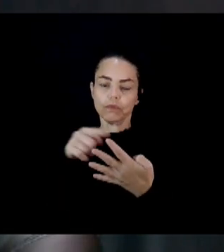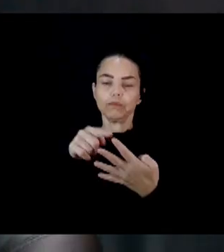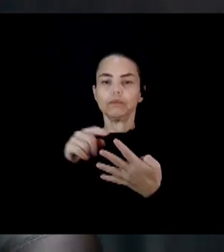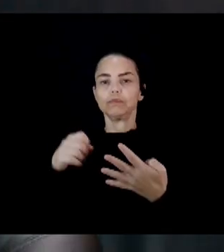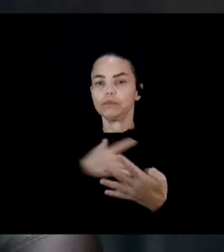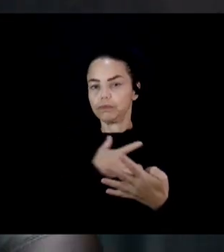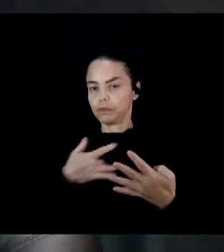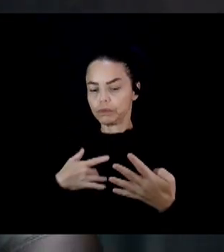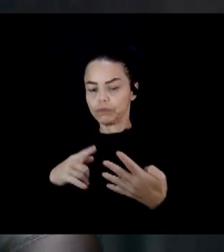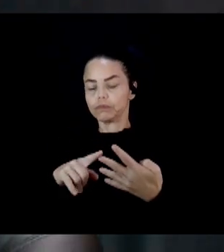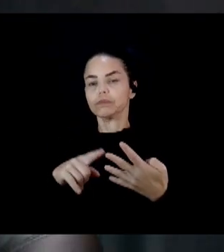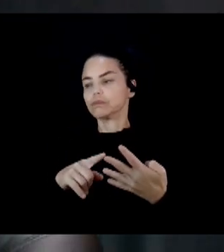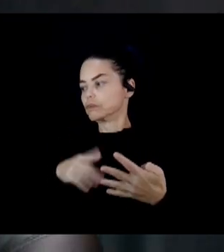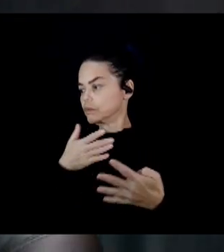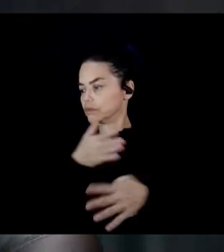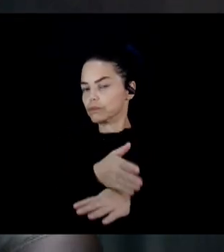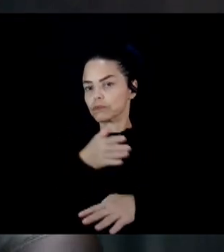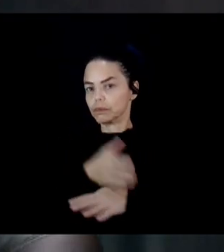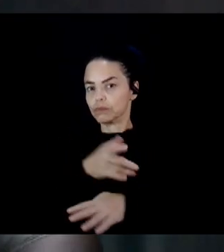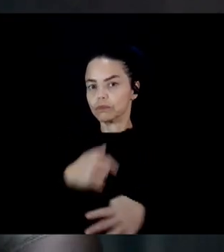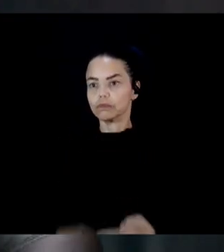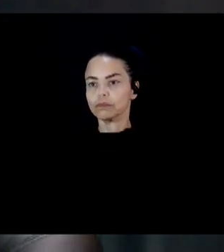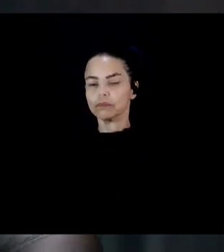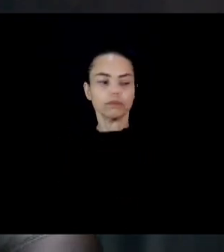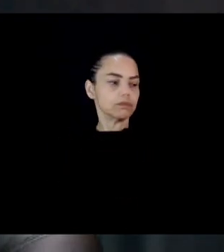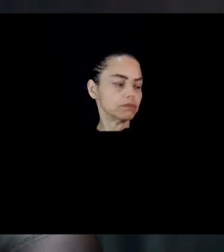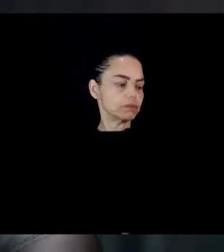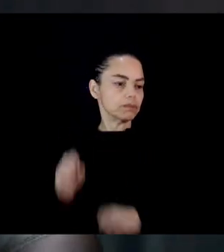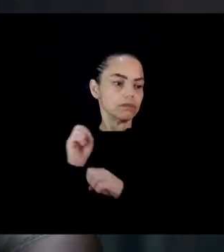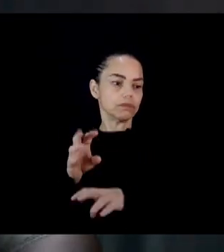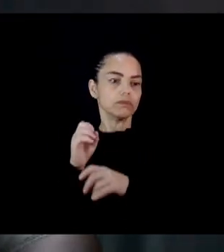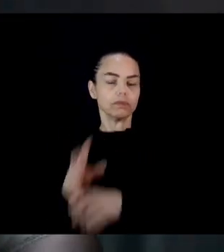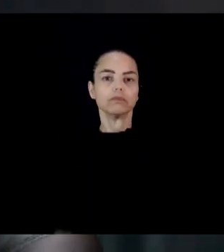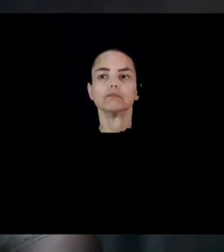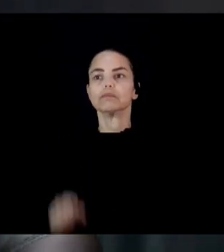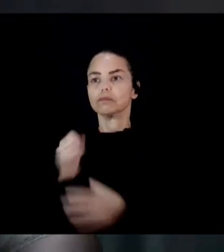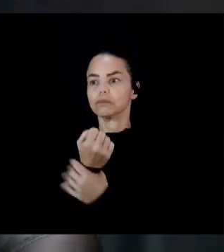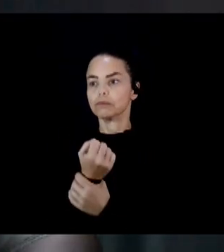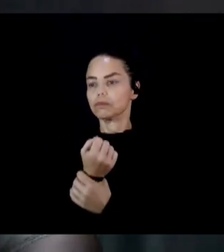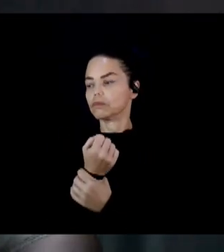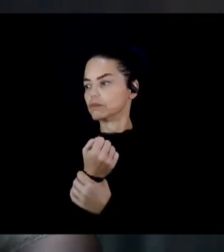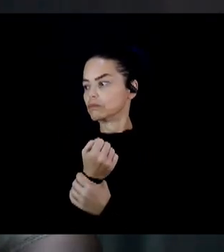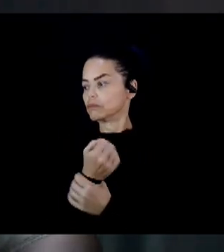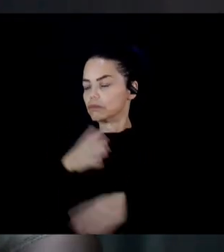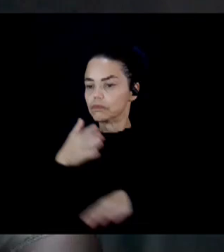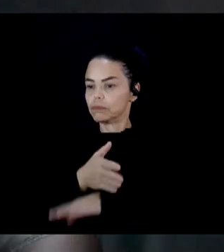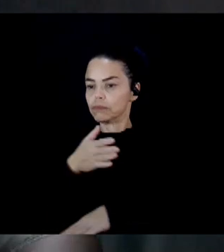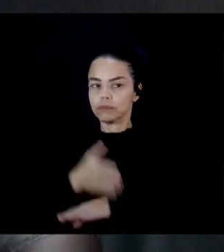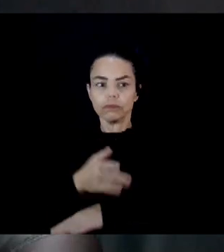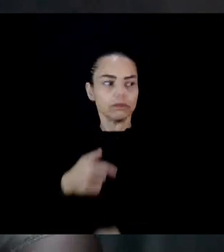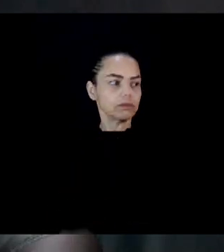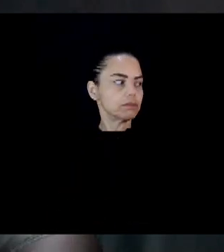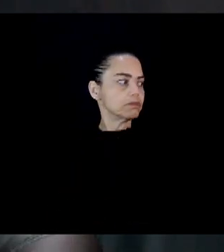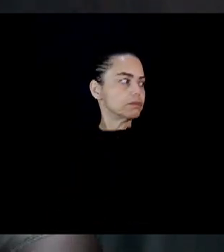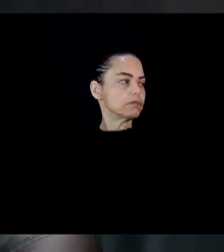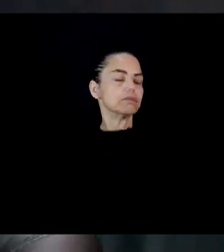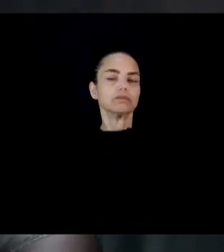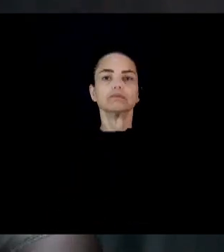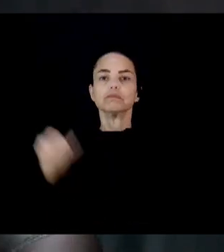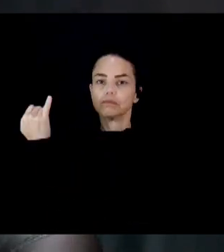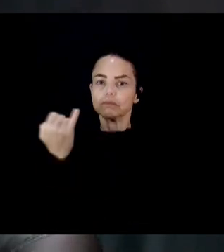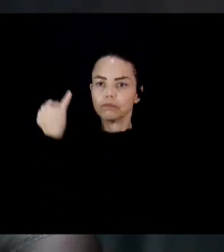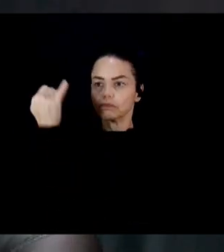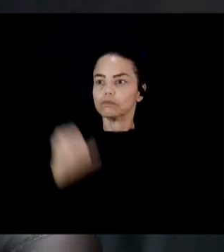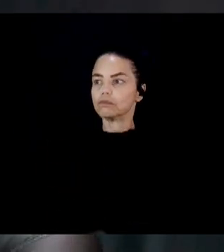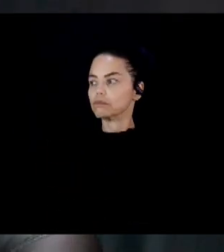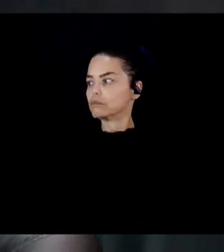da participação, da educação e da segurança. Então, a participação, Rúbia, ela é fundamental, assim,